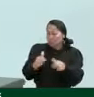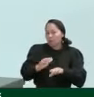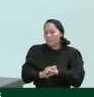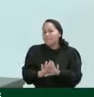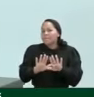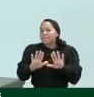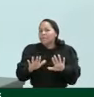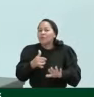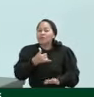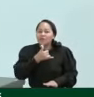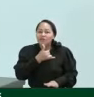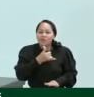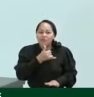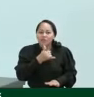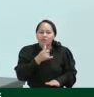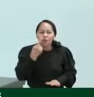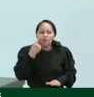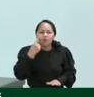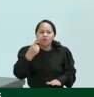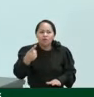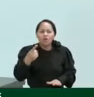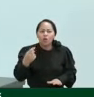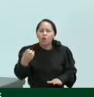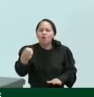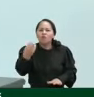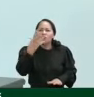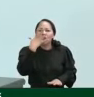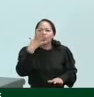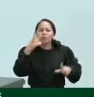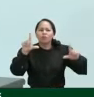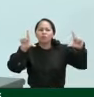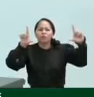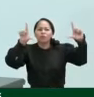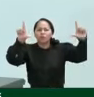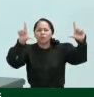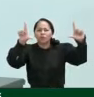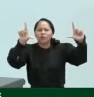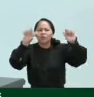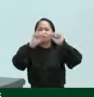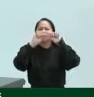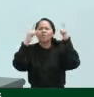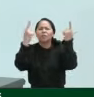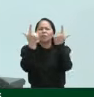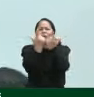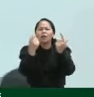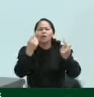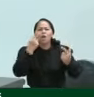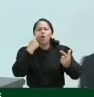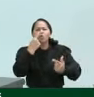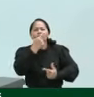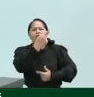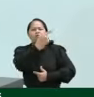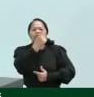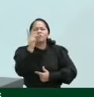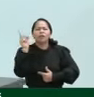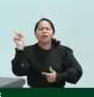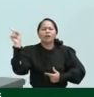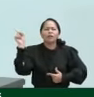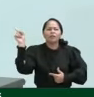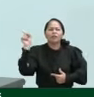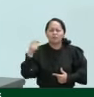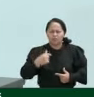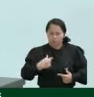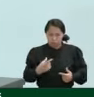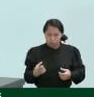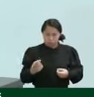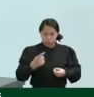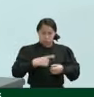infelizmente até vi uma foto ali que me fez mal que tá ali presidente da Assembleia Eu vi uma foto ali senhor presidente quando eu vi quase que eu votei